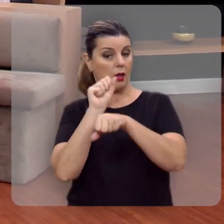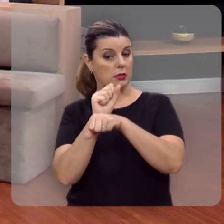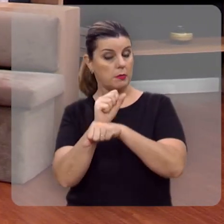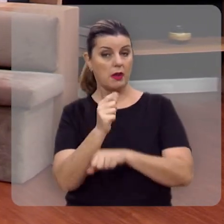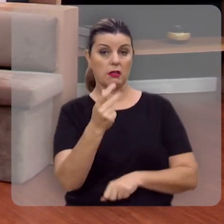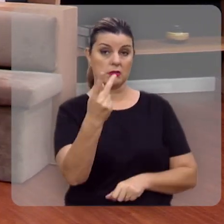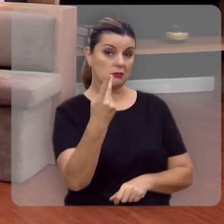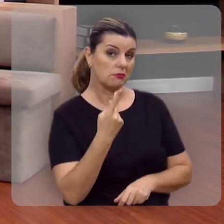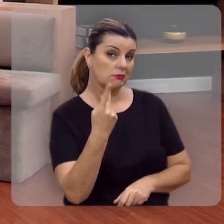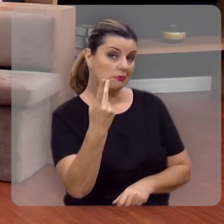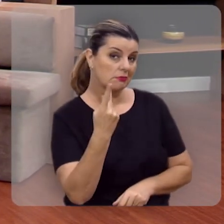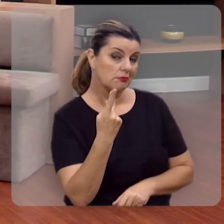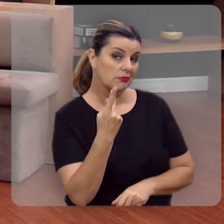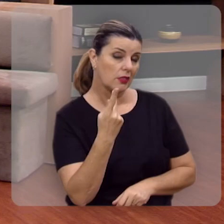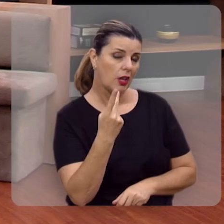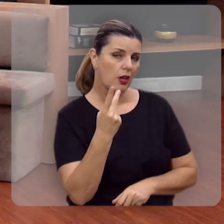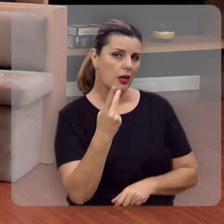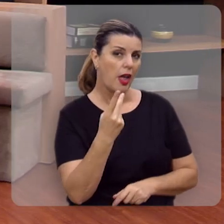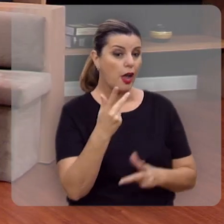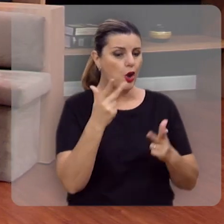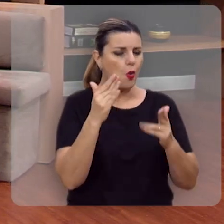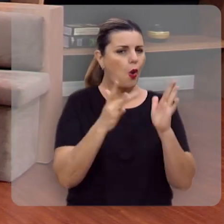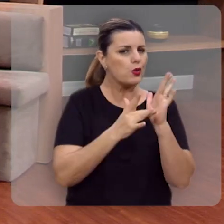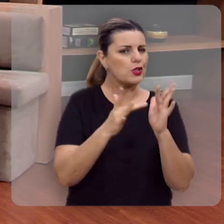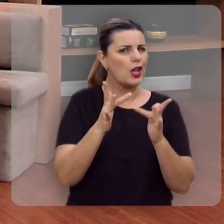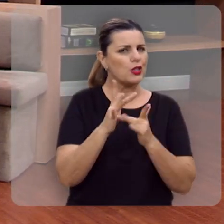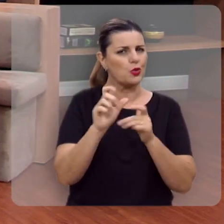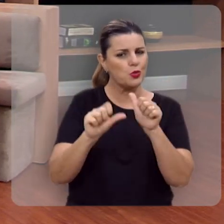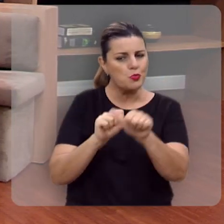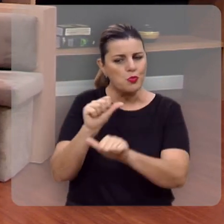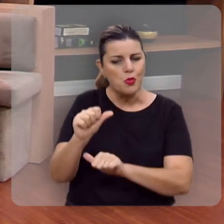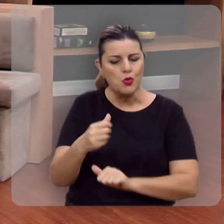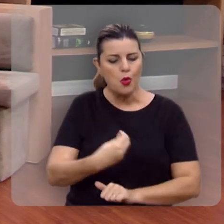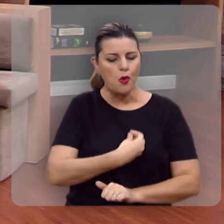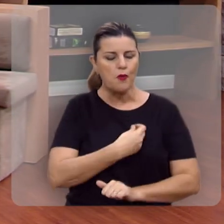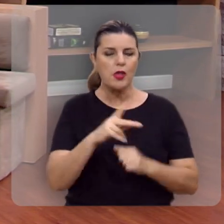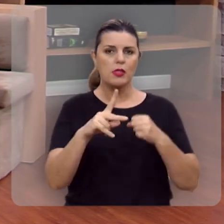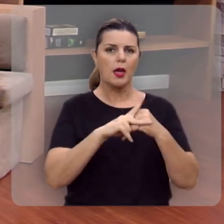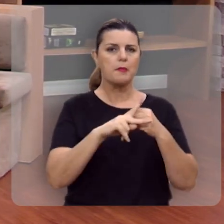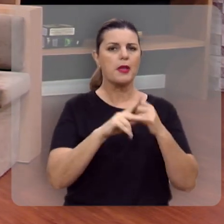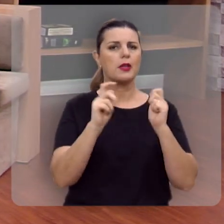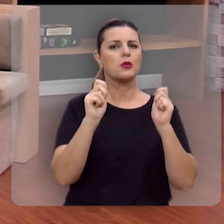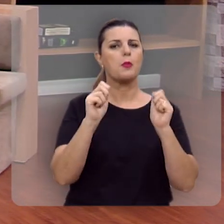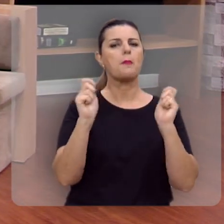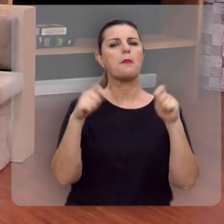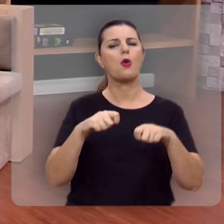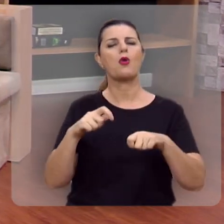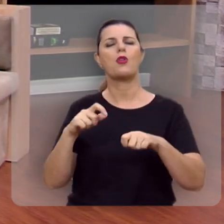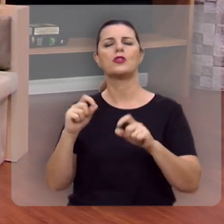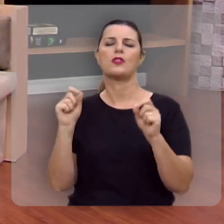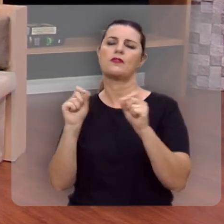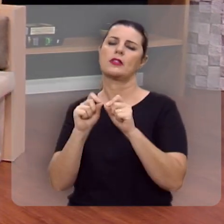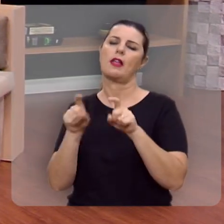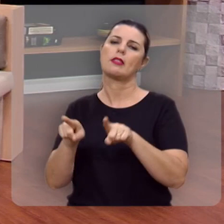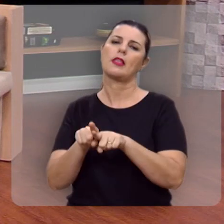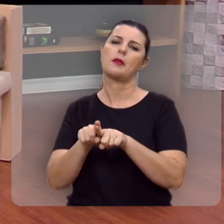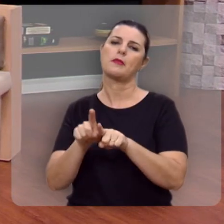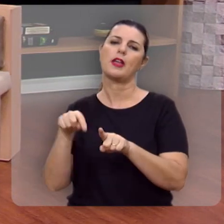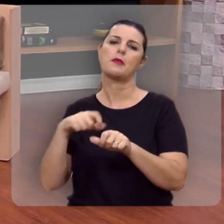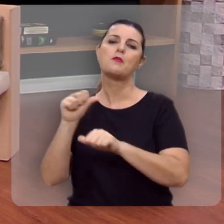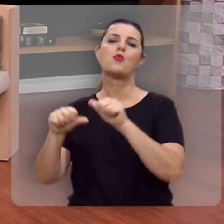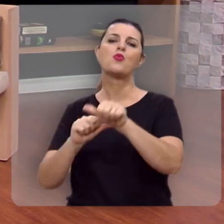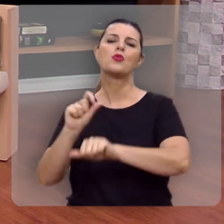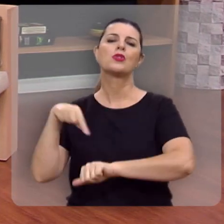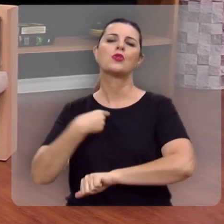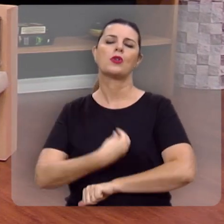para você e para mim é que o mesmo Jesus que restaurou Pedro é poderoso para restaurar também a